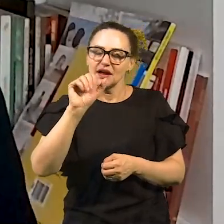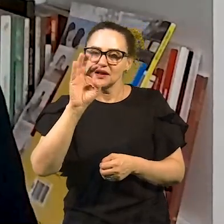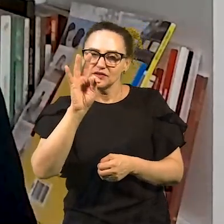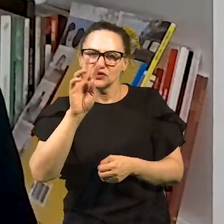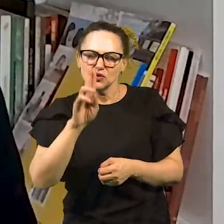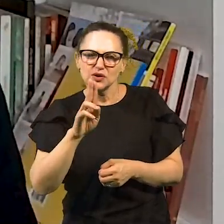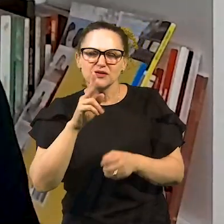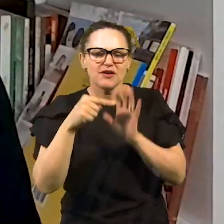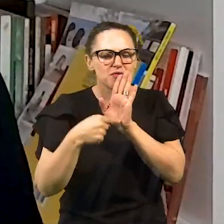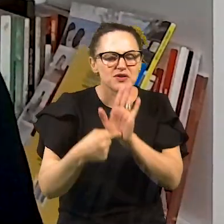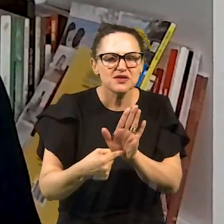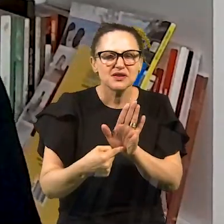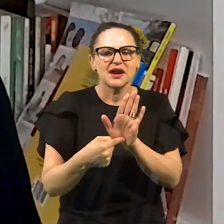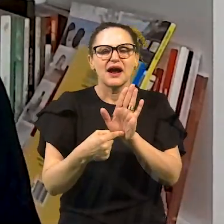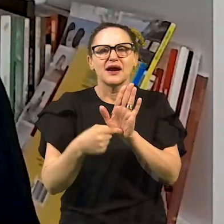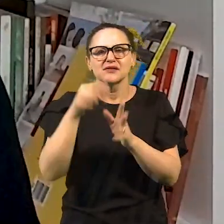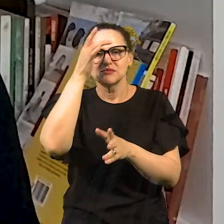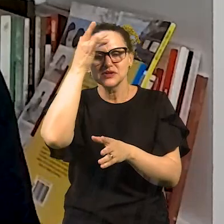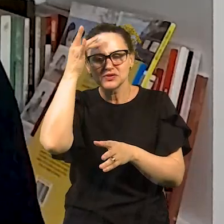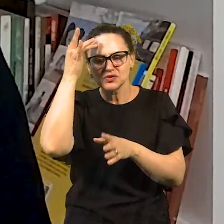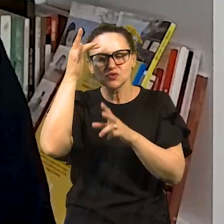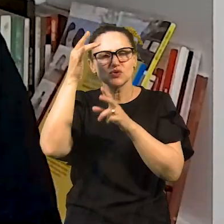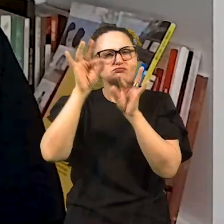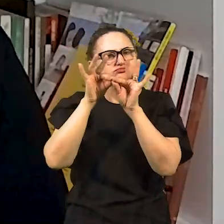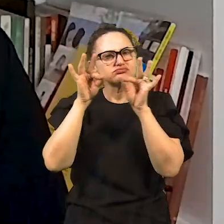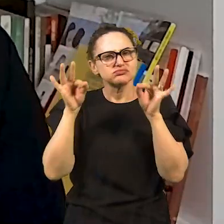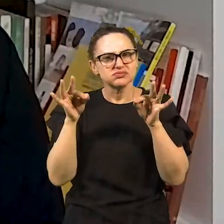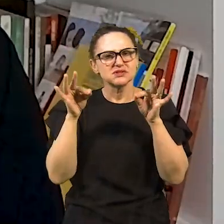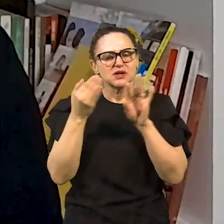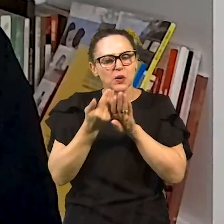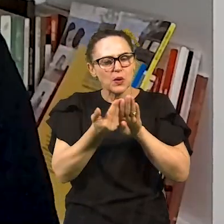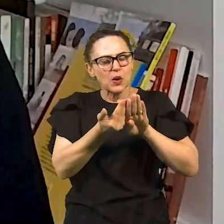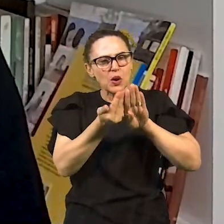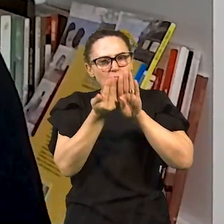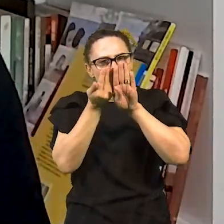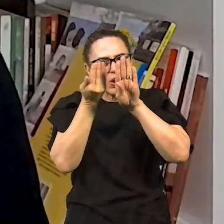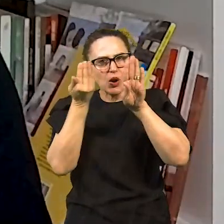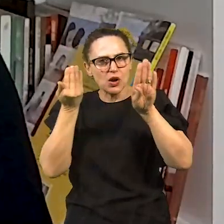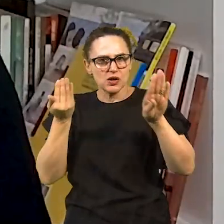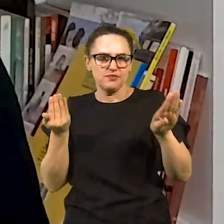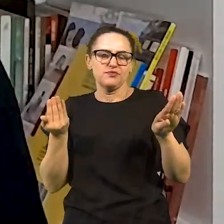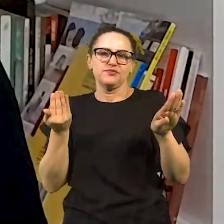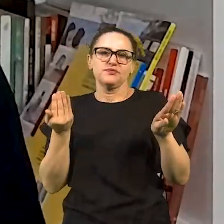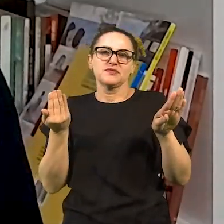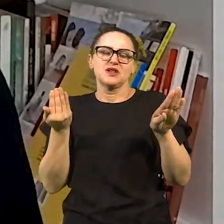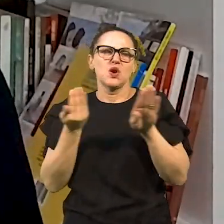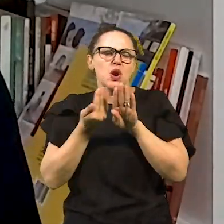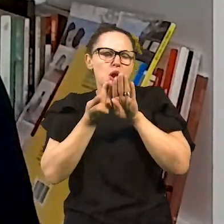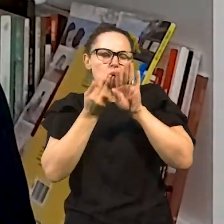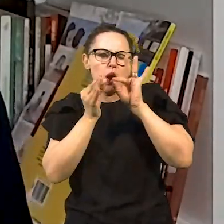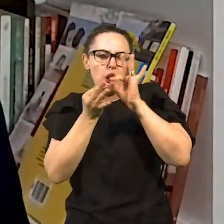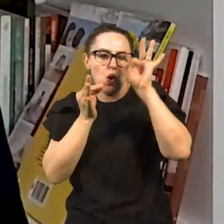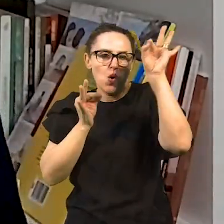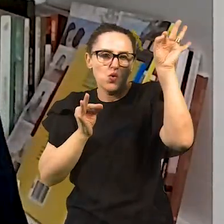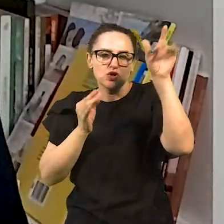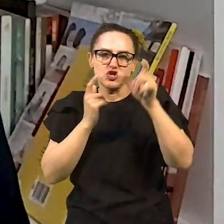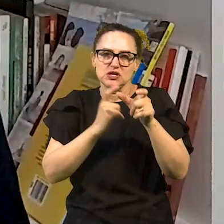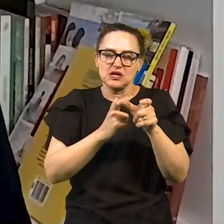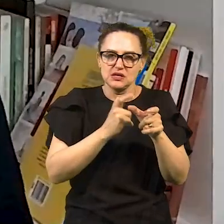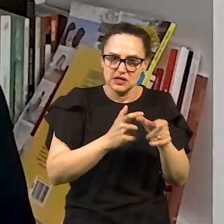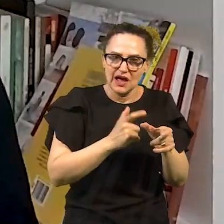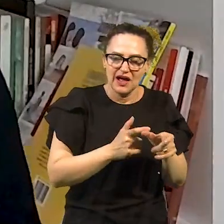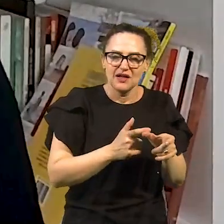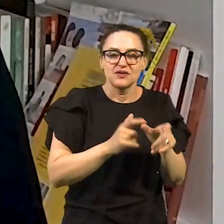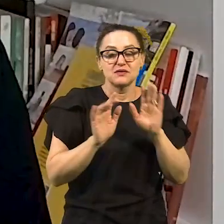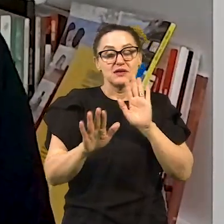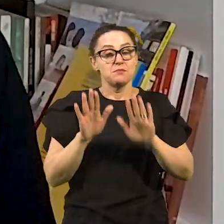esse caboclo, que vive apartado das grandes cidades e tal. Depende muito